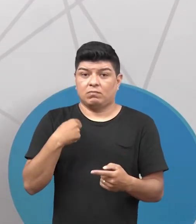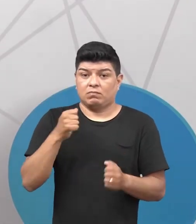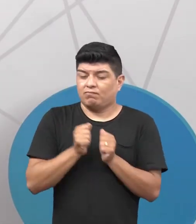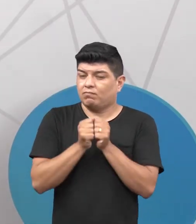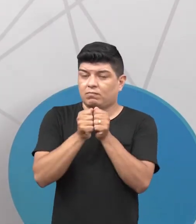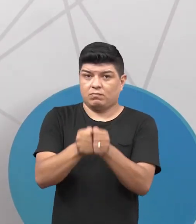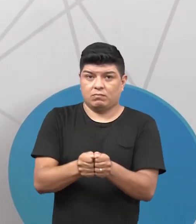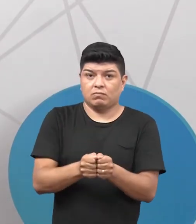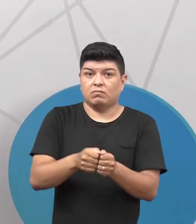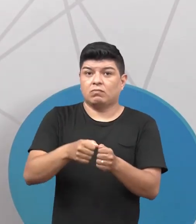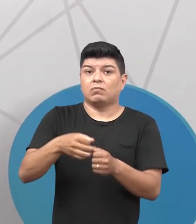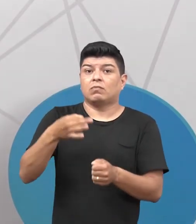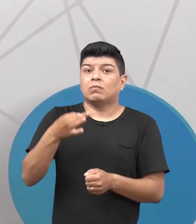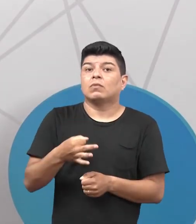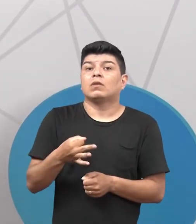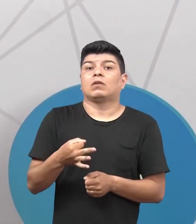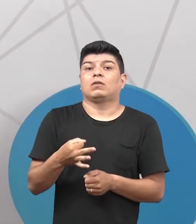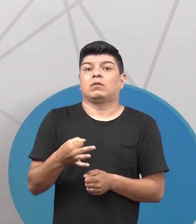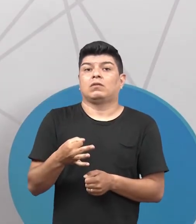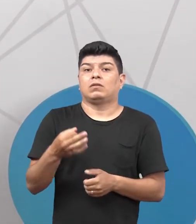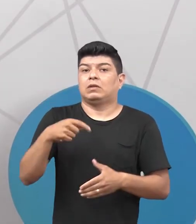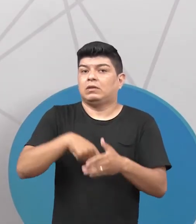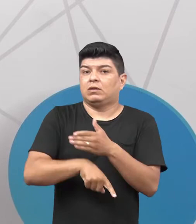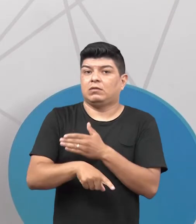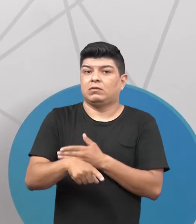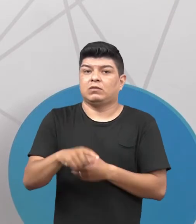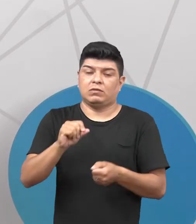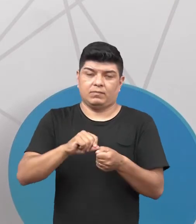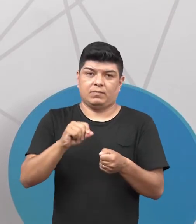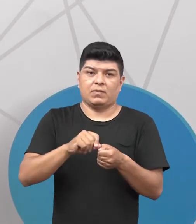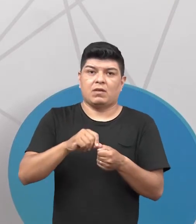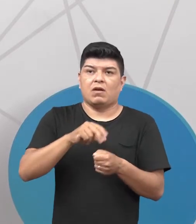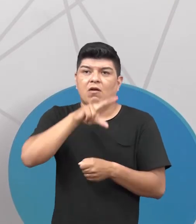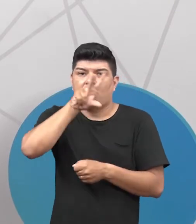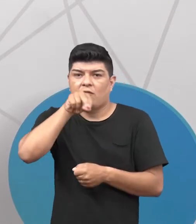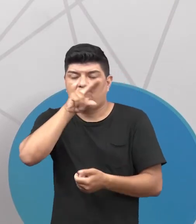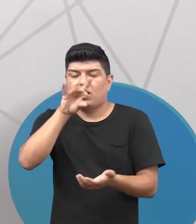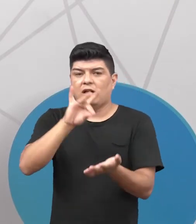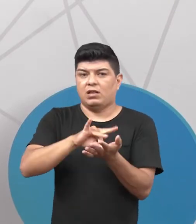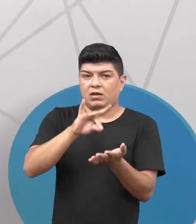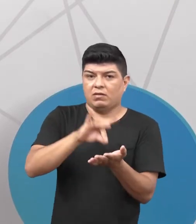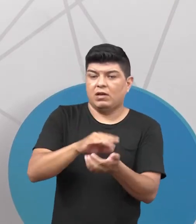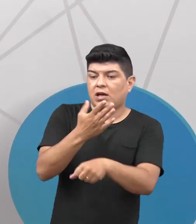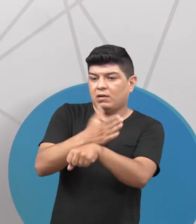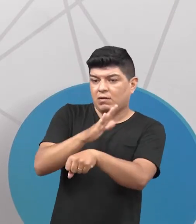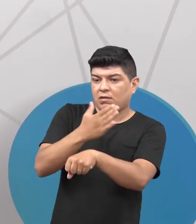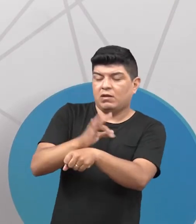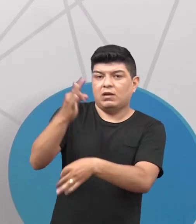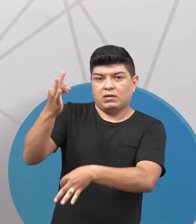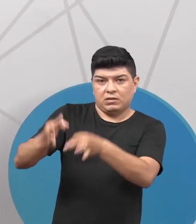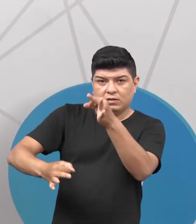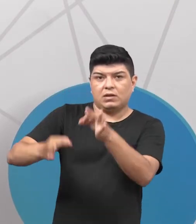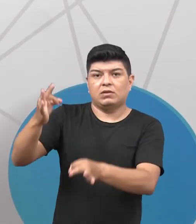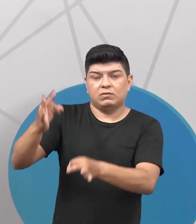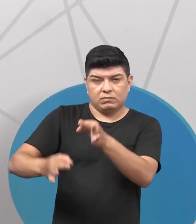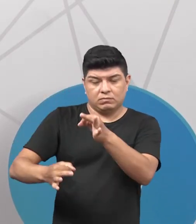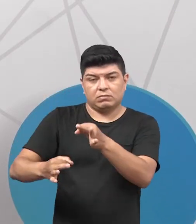impregnada justamente dentro daquilo que a gente faz. Então, falar a verdade e praticar a